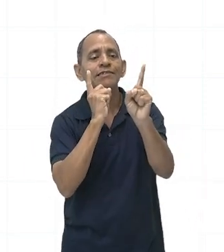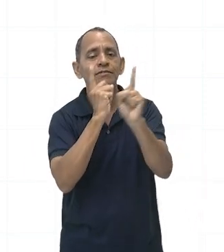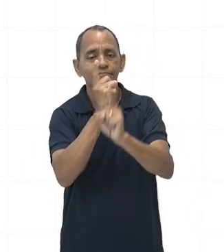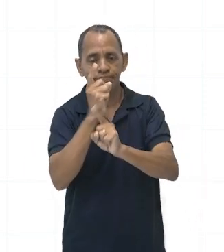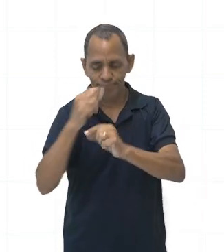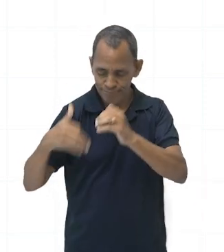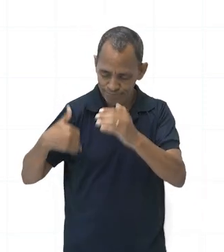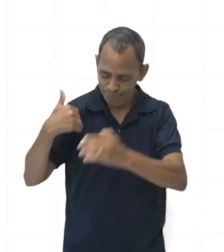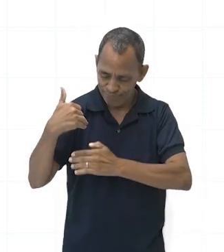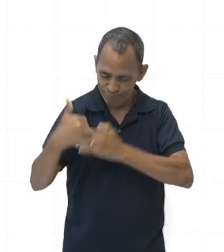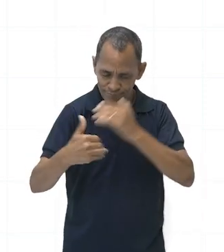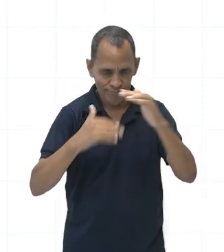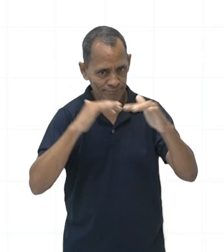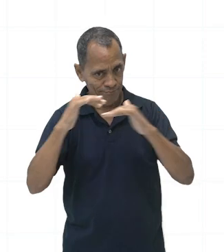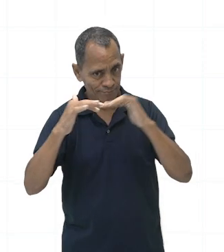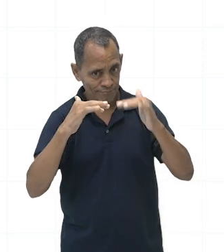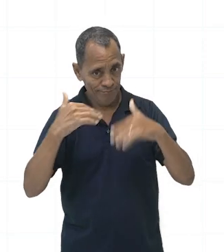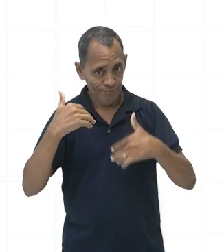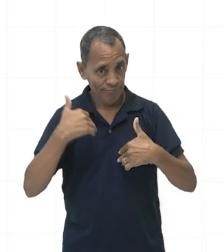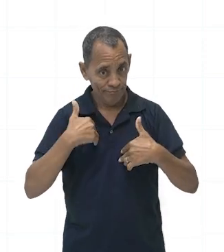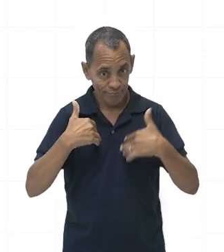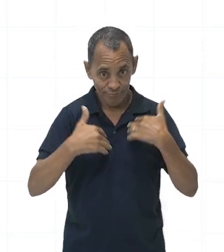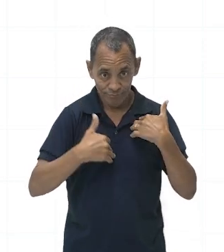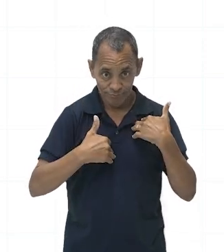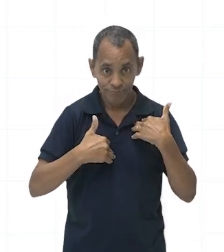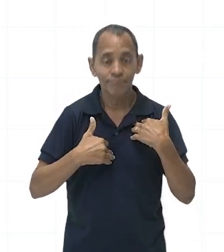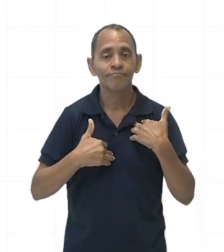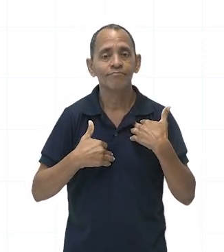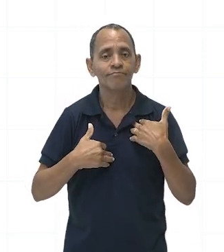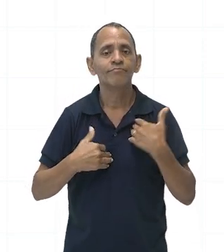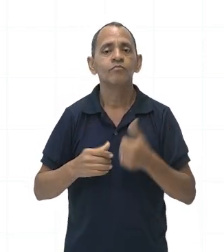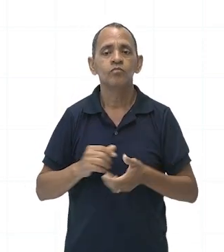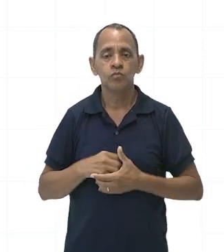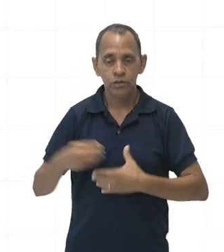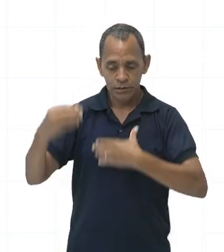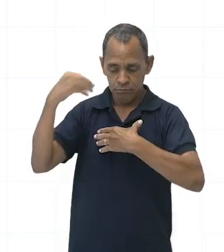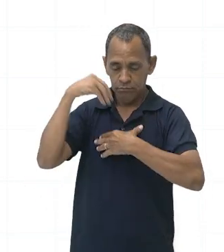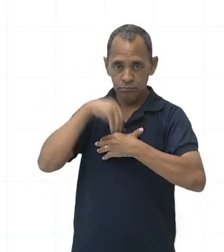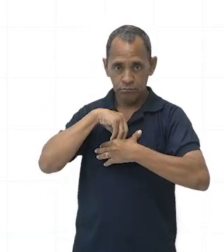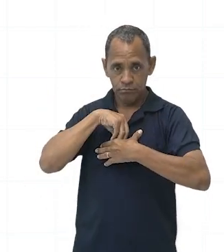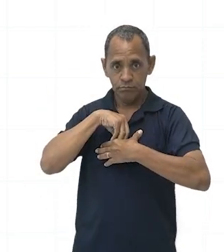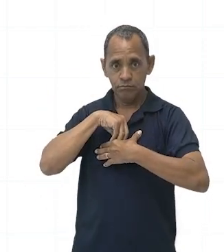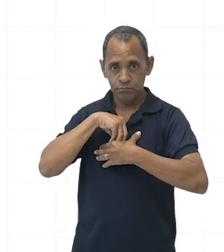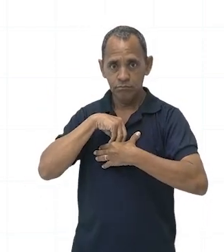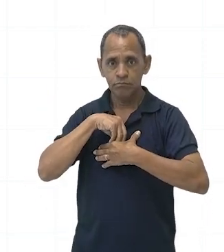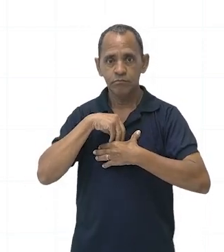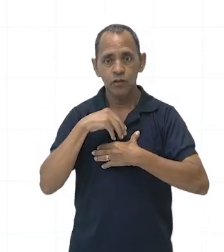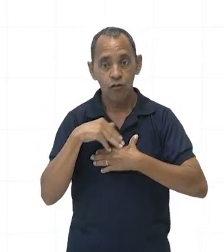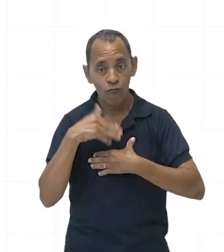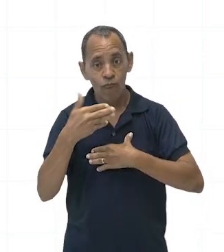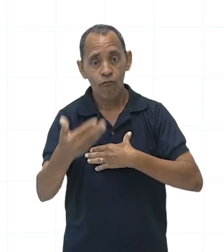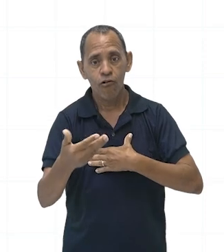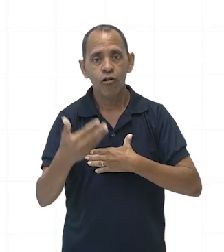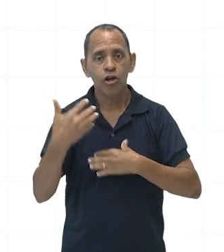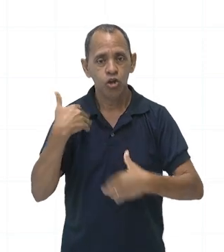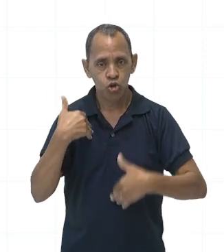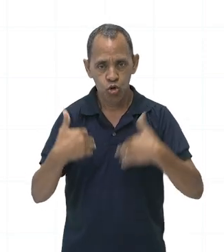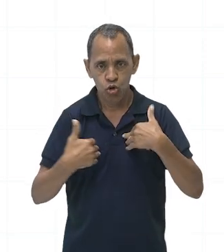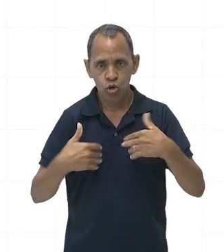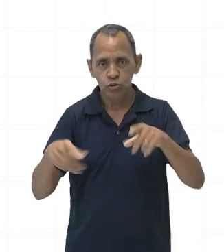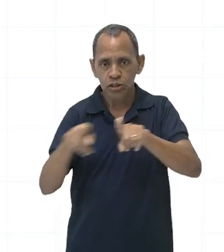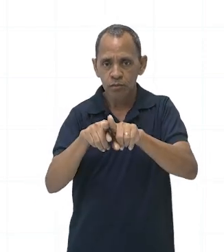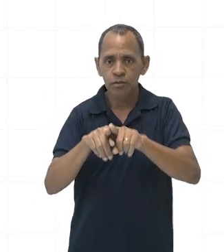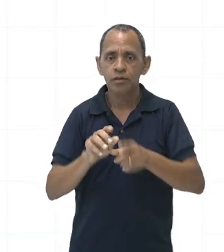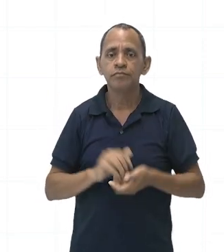processos e movimentos corporais internos e externos. Então, através da dança, você vai trabalhar muito